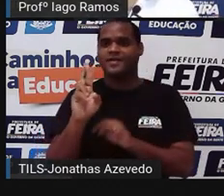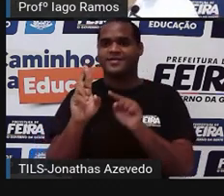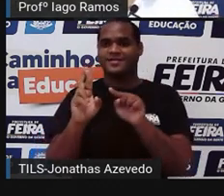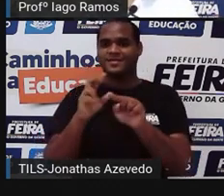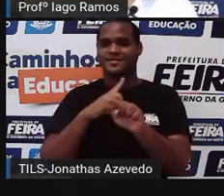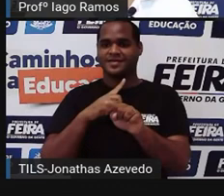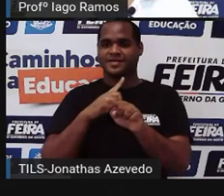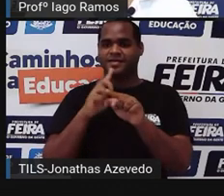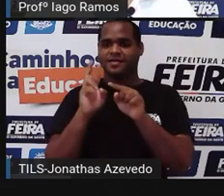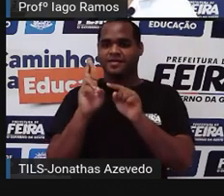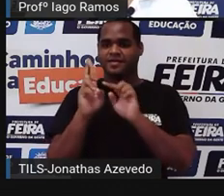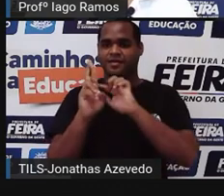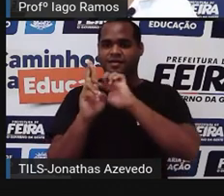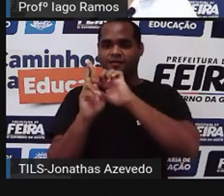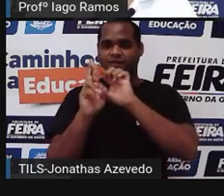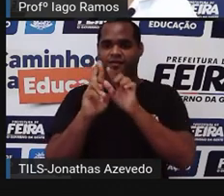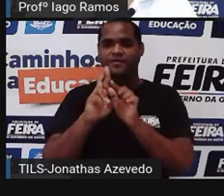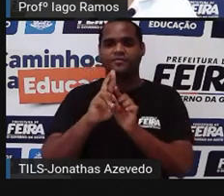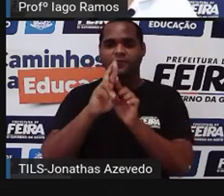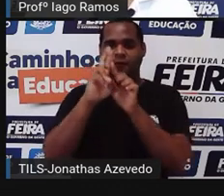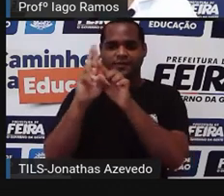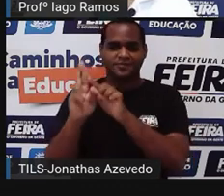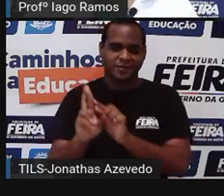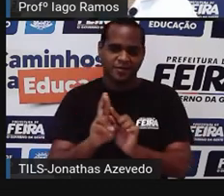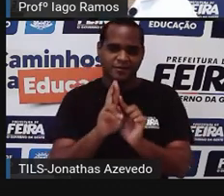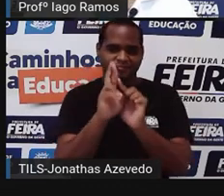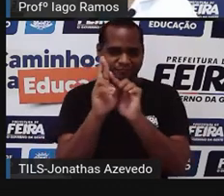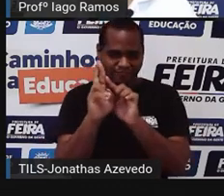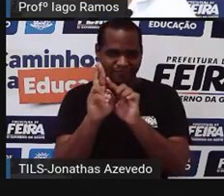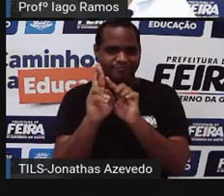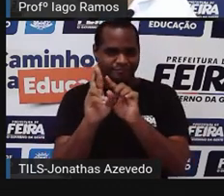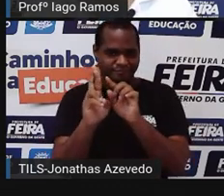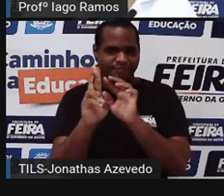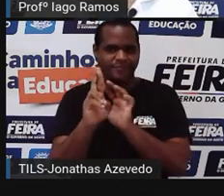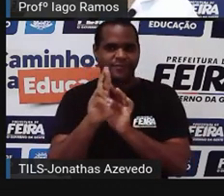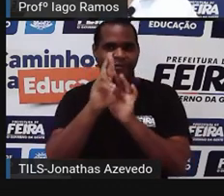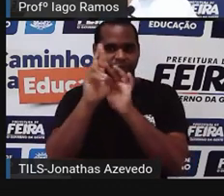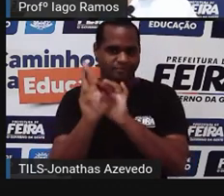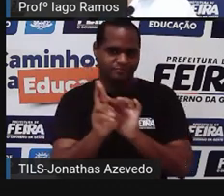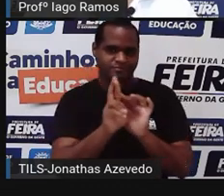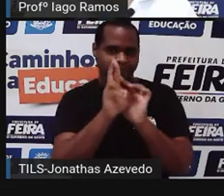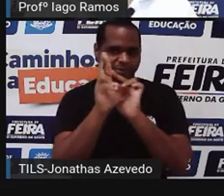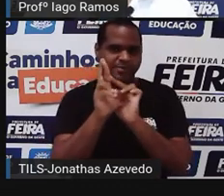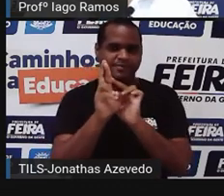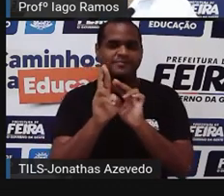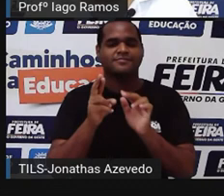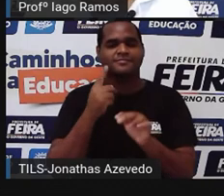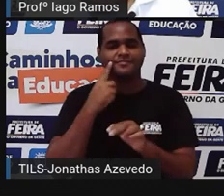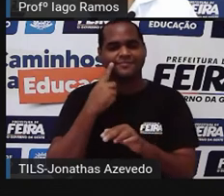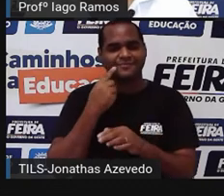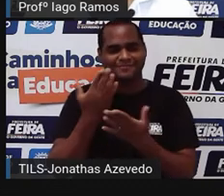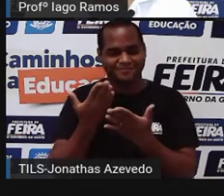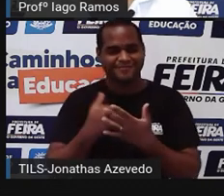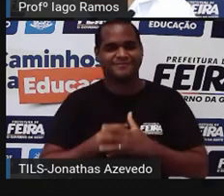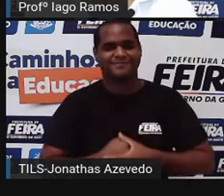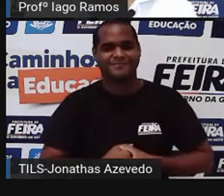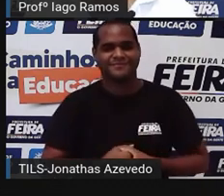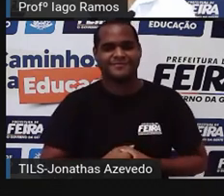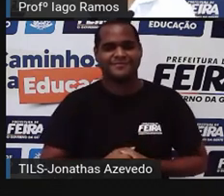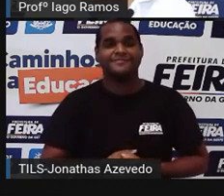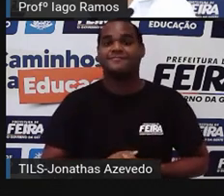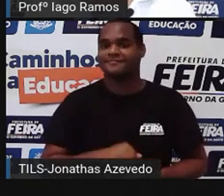ela foi girando no sentido horário certo então por isso que num foi uma rotação